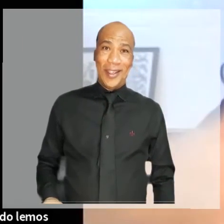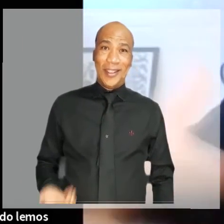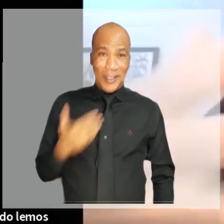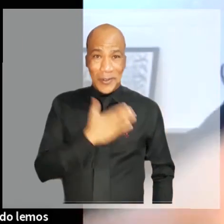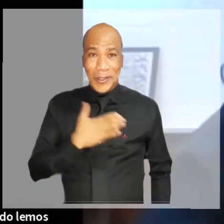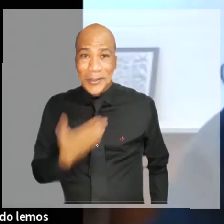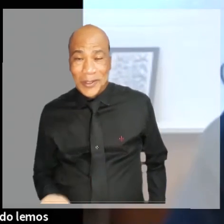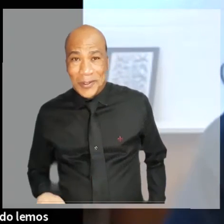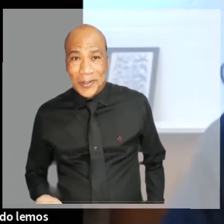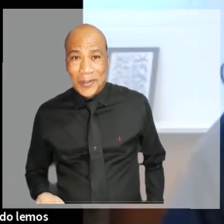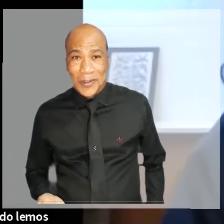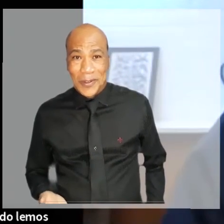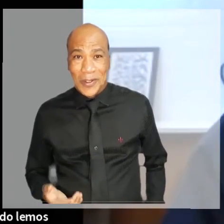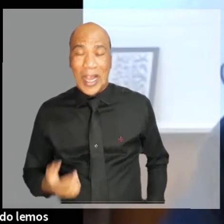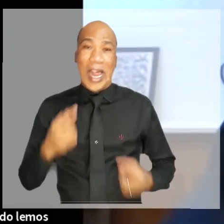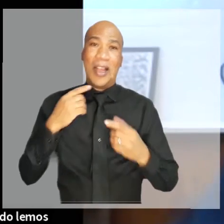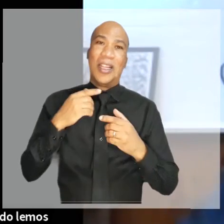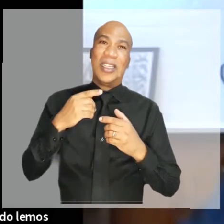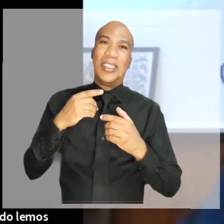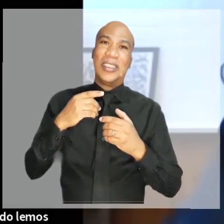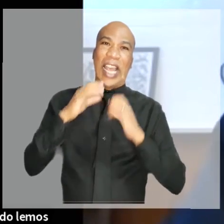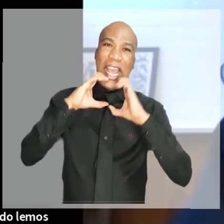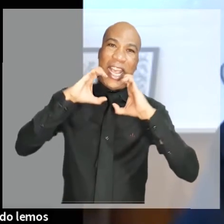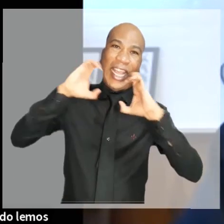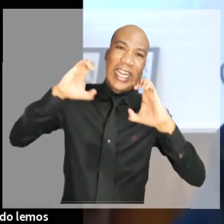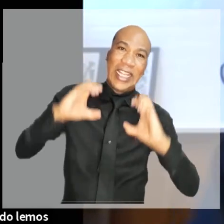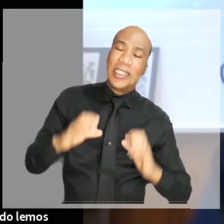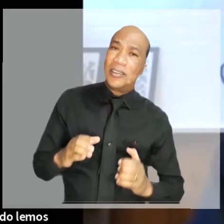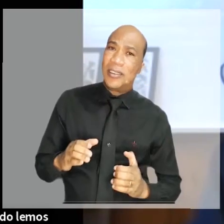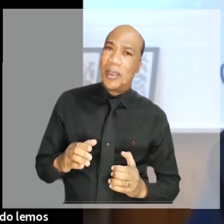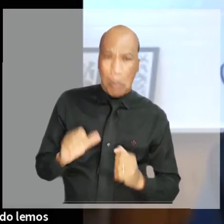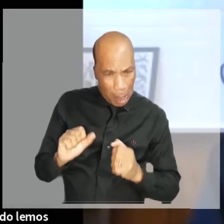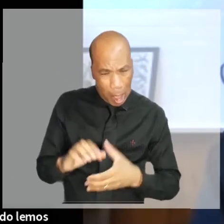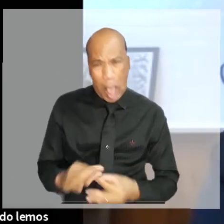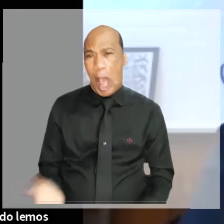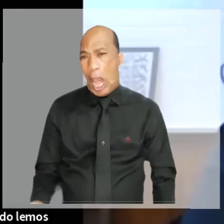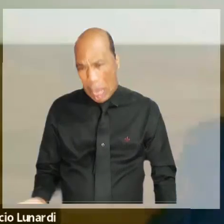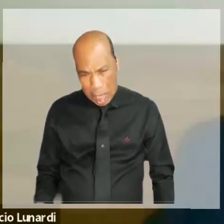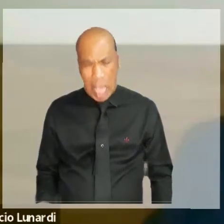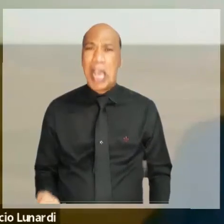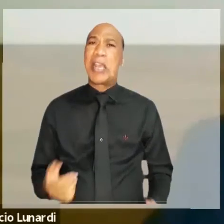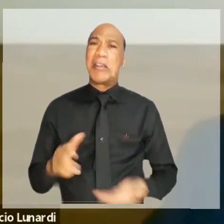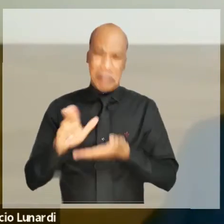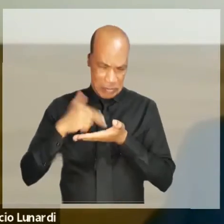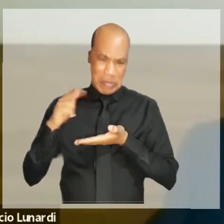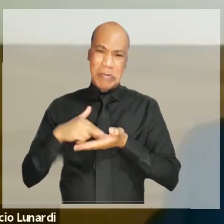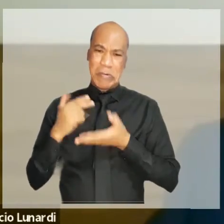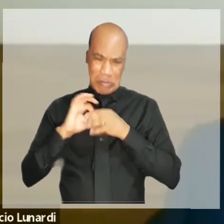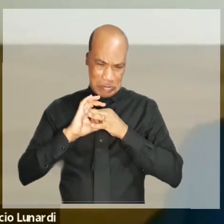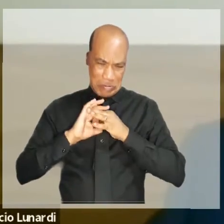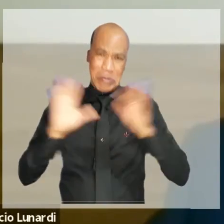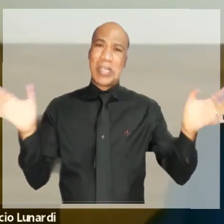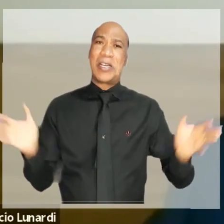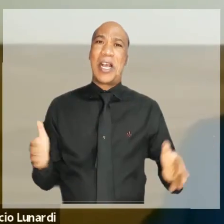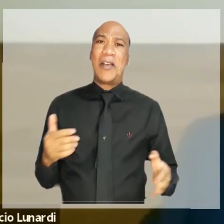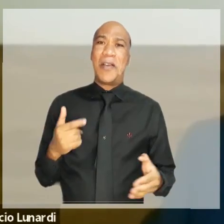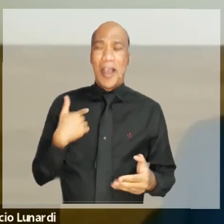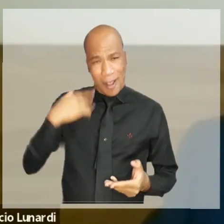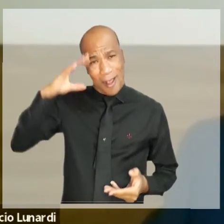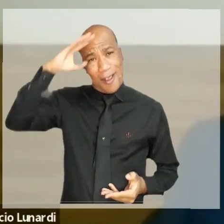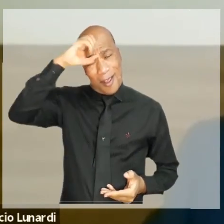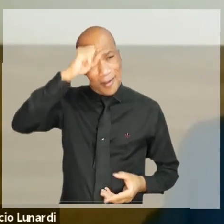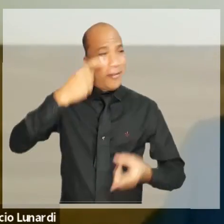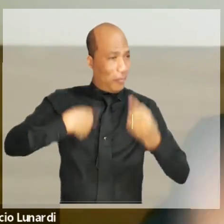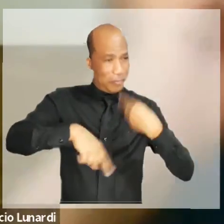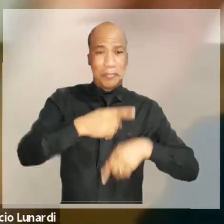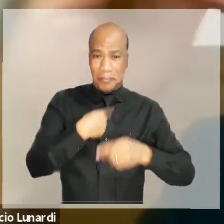eu aprendo muito com essa interação. Então, pode me procurar, tá? Professor Ronaldo Lemos, sensacional, né? Eu acho que